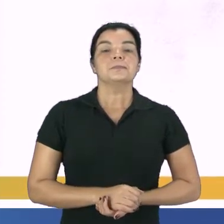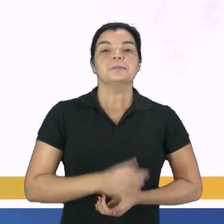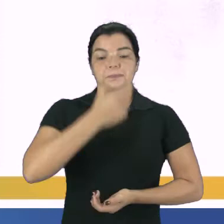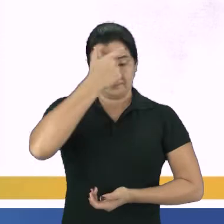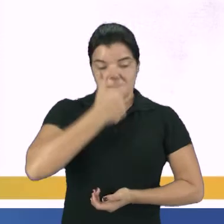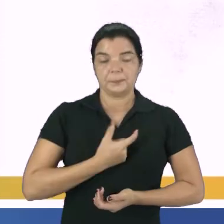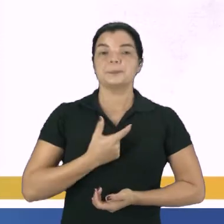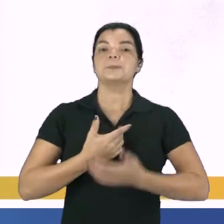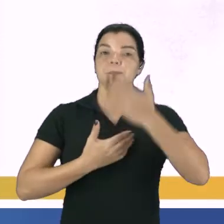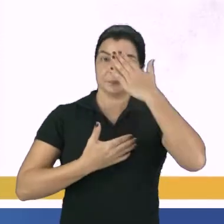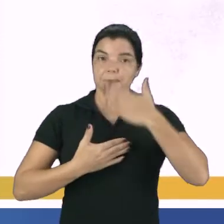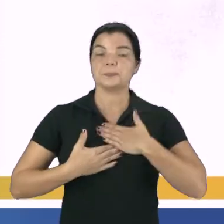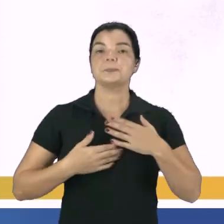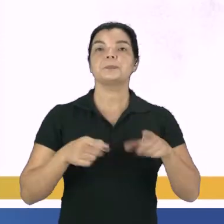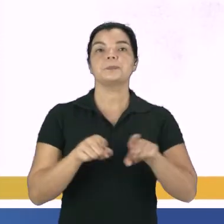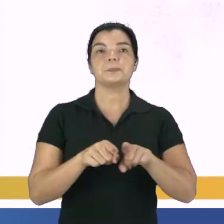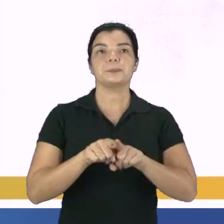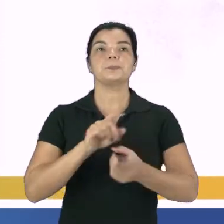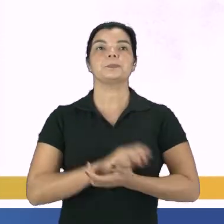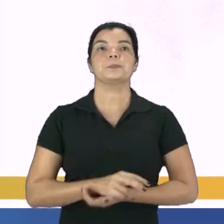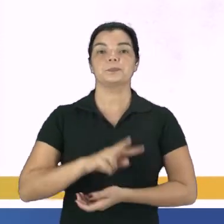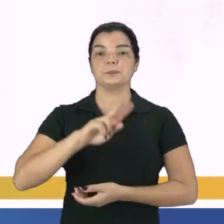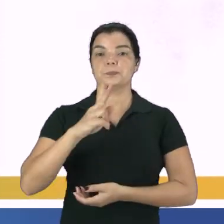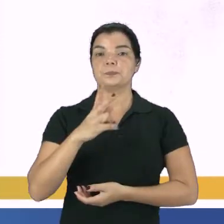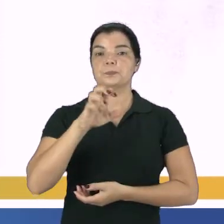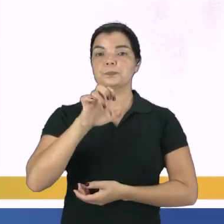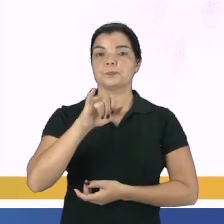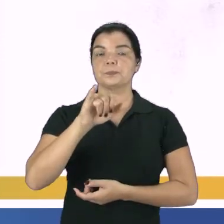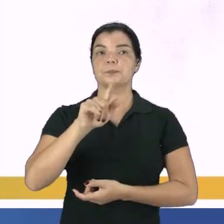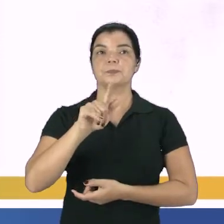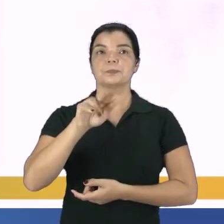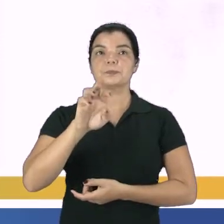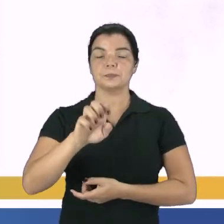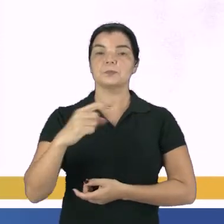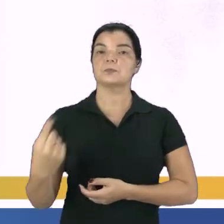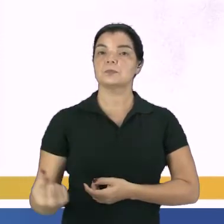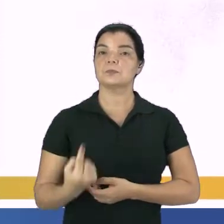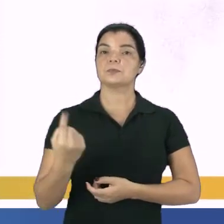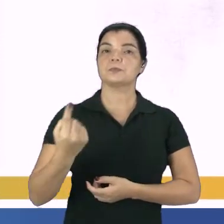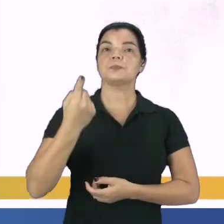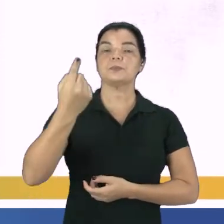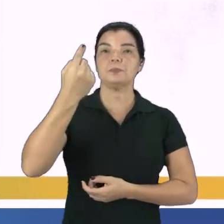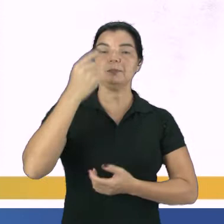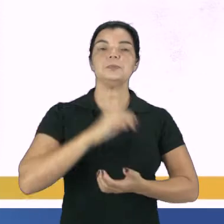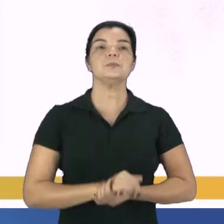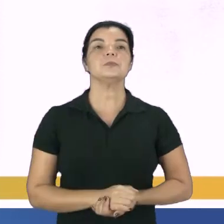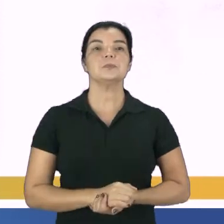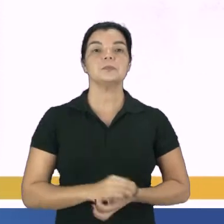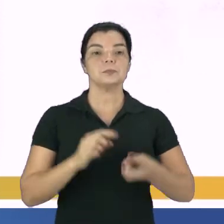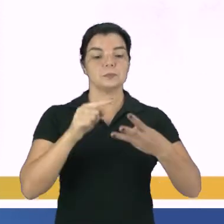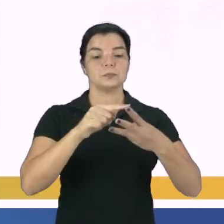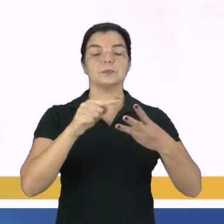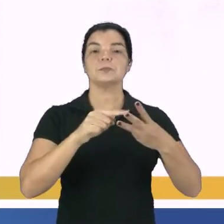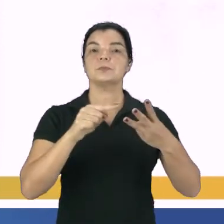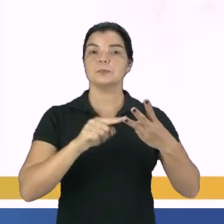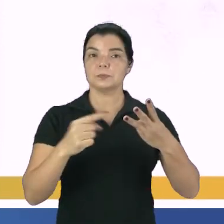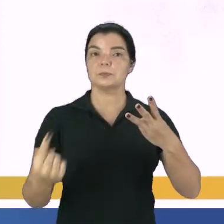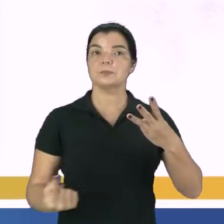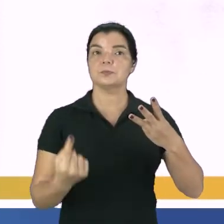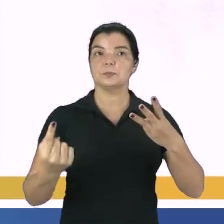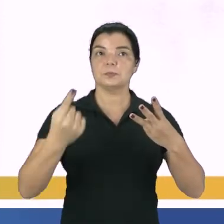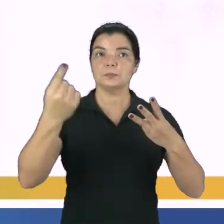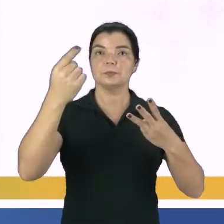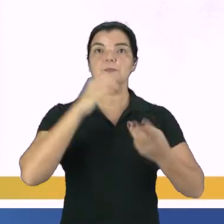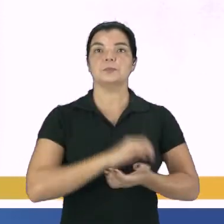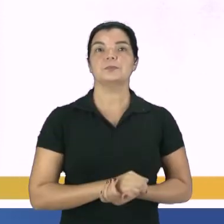aparência física, nós vamos falar sobre height. Height é altura. Então nós temos pelo menos 3 alturas aí,